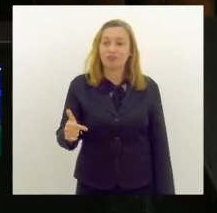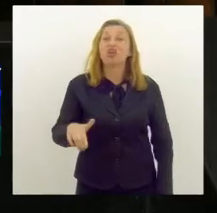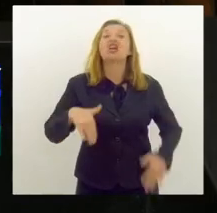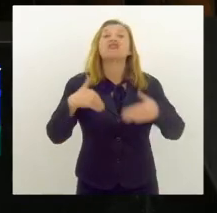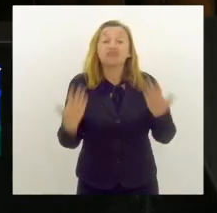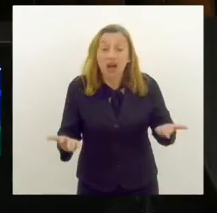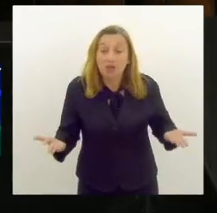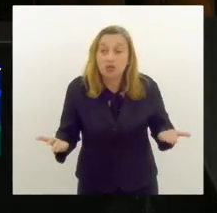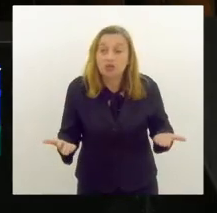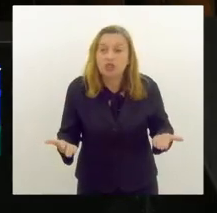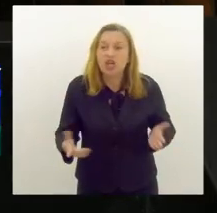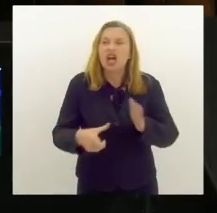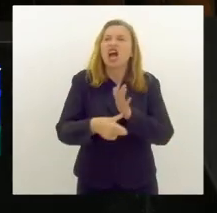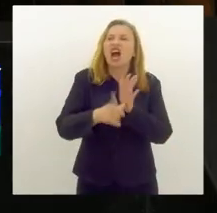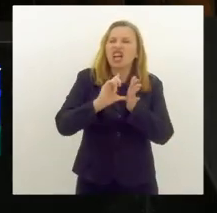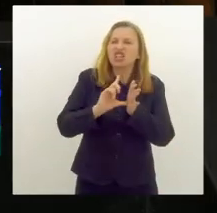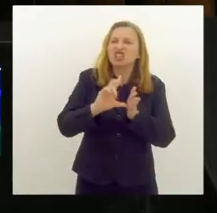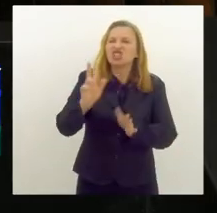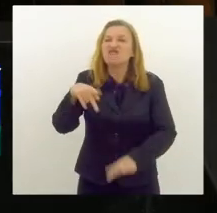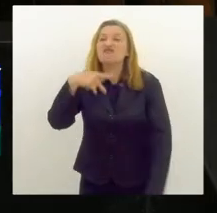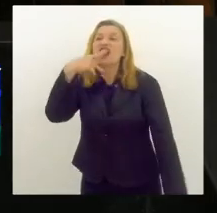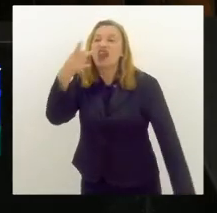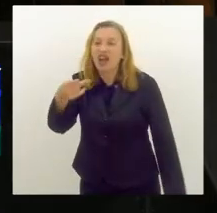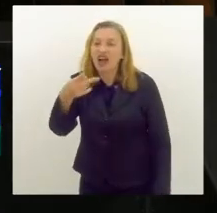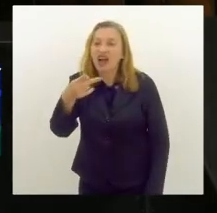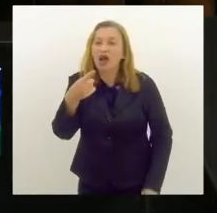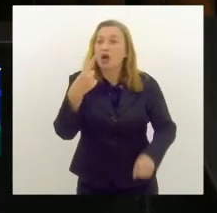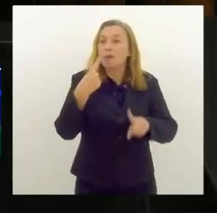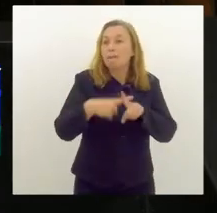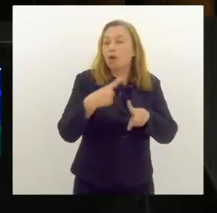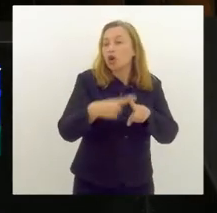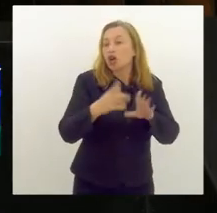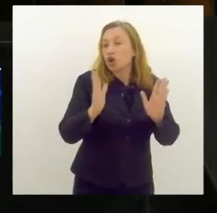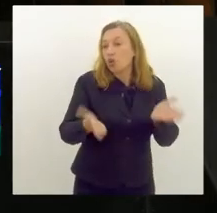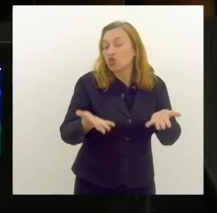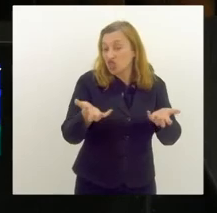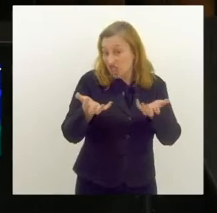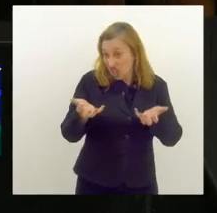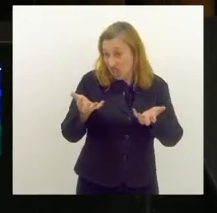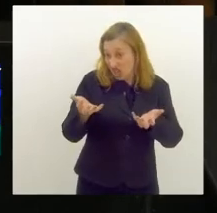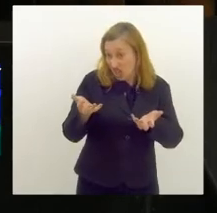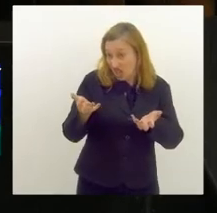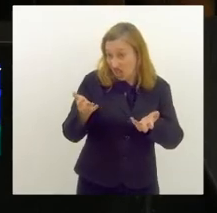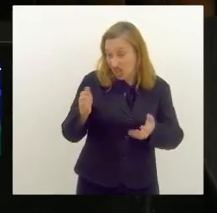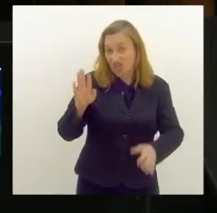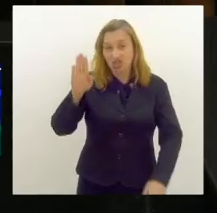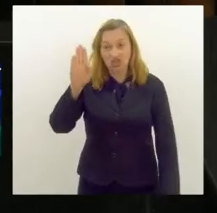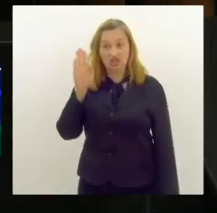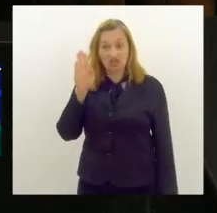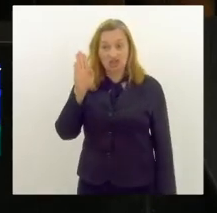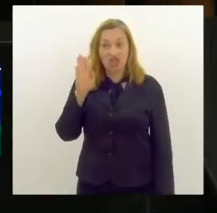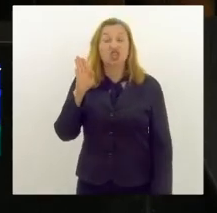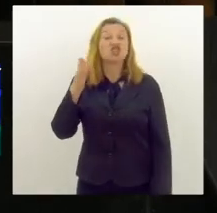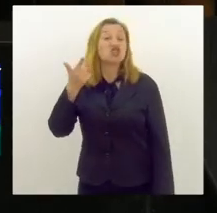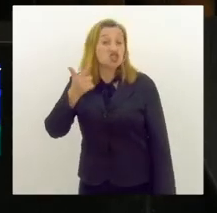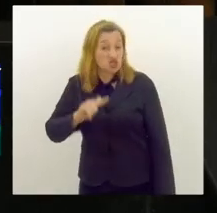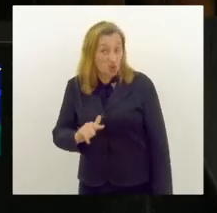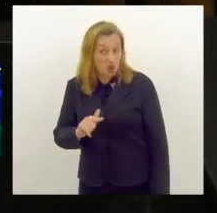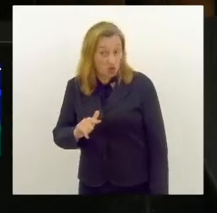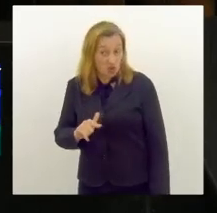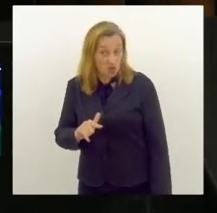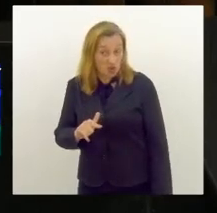Então, antes de questionarem por que que hoje ele está querendo ser novamente